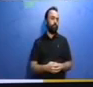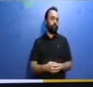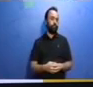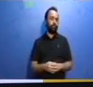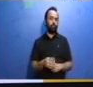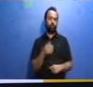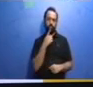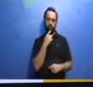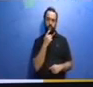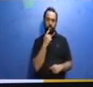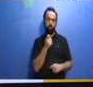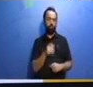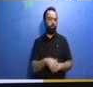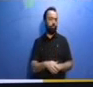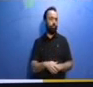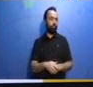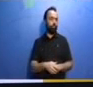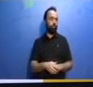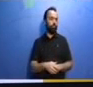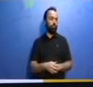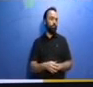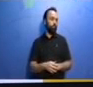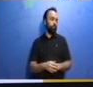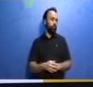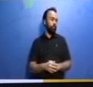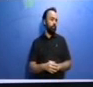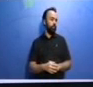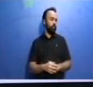cor vermelha.